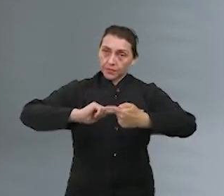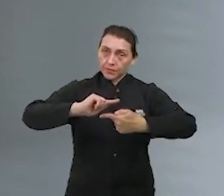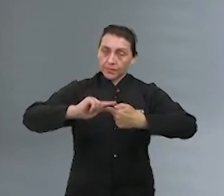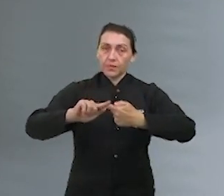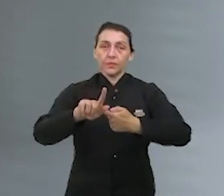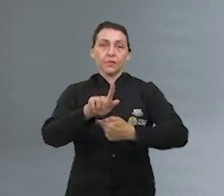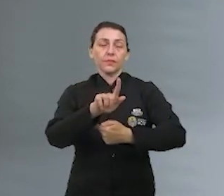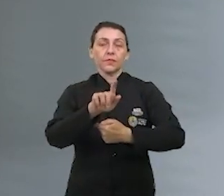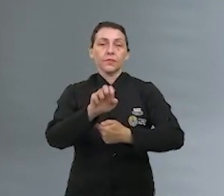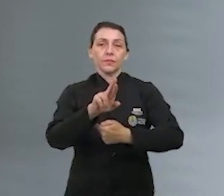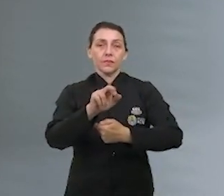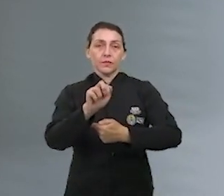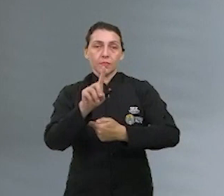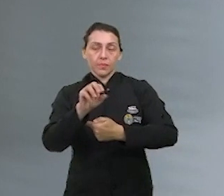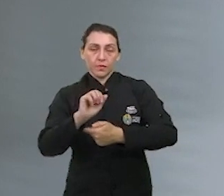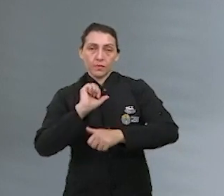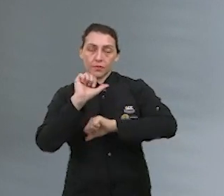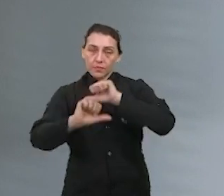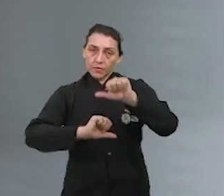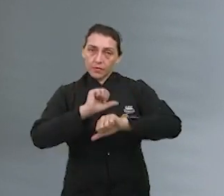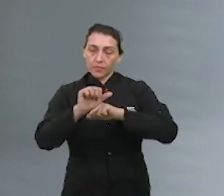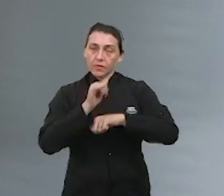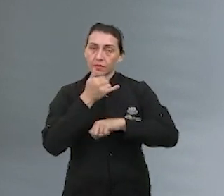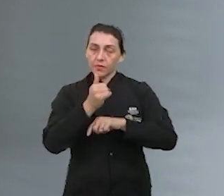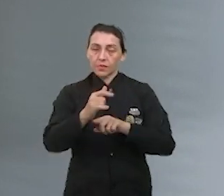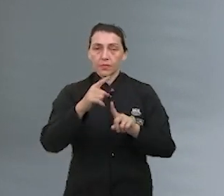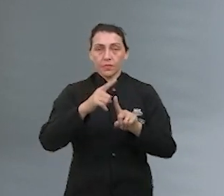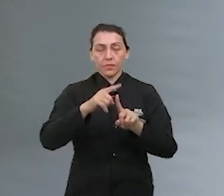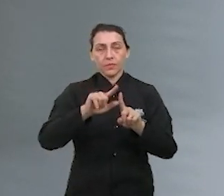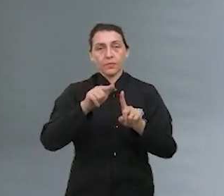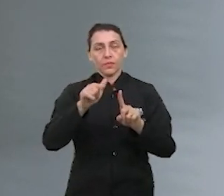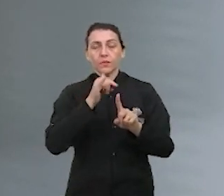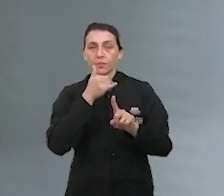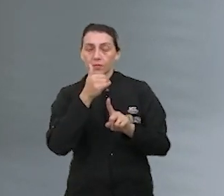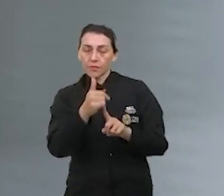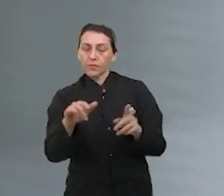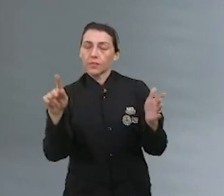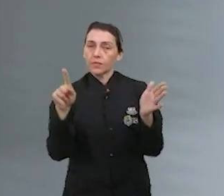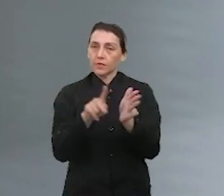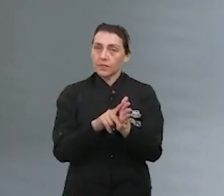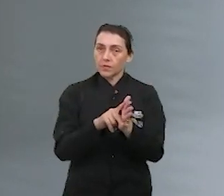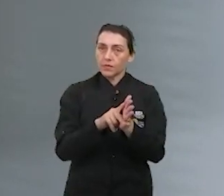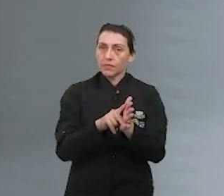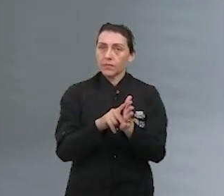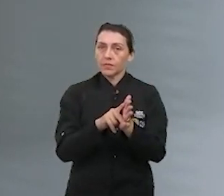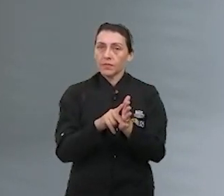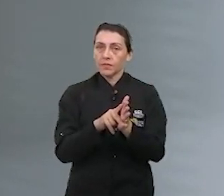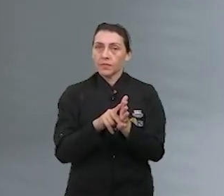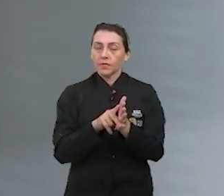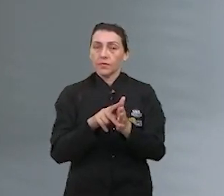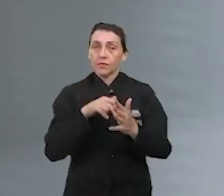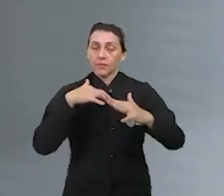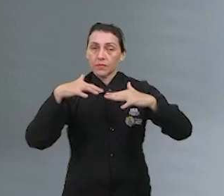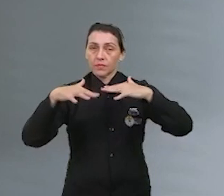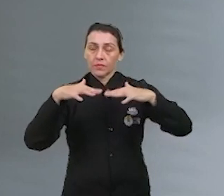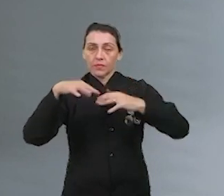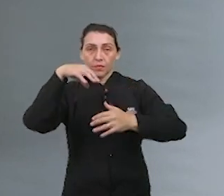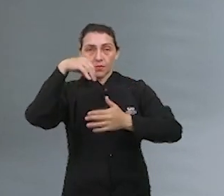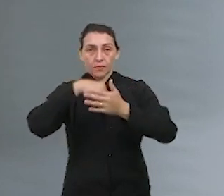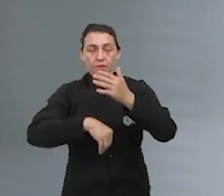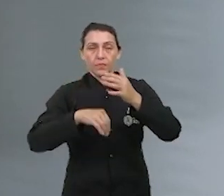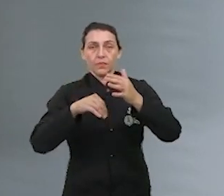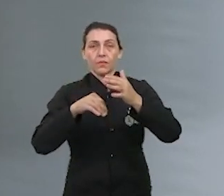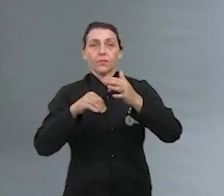gerador ele transforma qualquer outro tipo de energia em energia elétrica para se mover ali dentro do